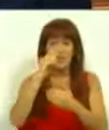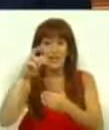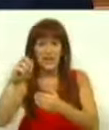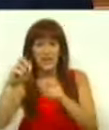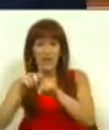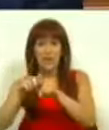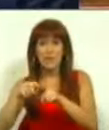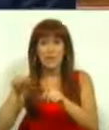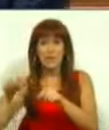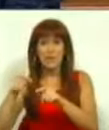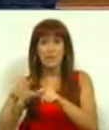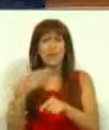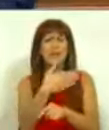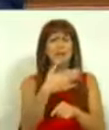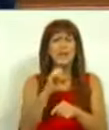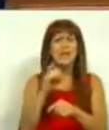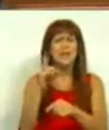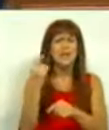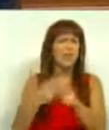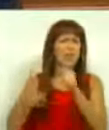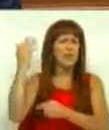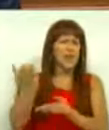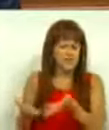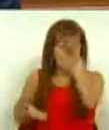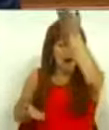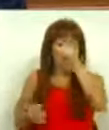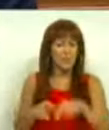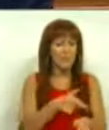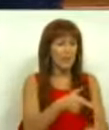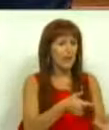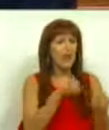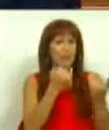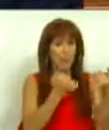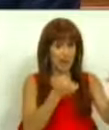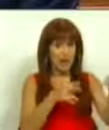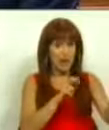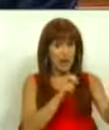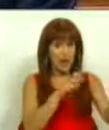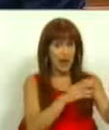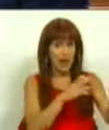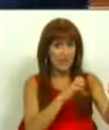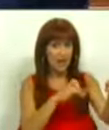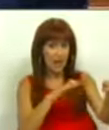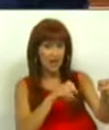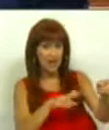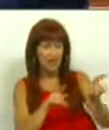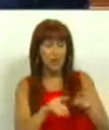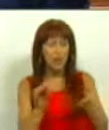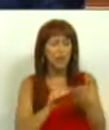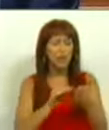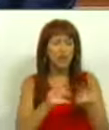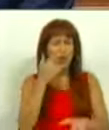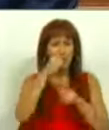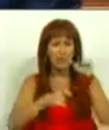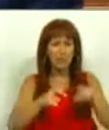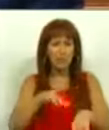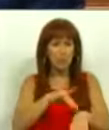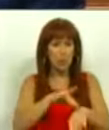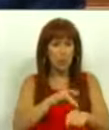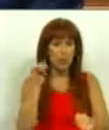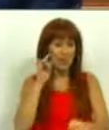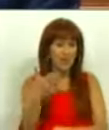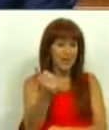703.716 que o ano passado. E veja-se a informação que os senhores também dispõem, fonte à CSS, segundo o Registro Nacional de Utentes, a 15